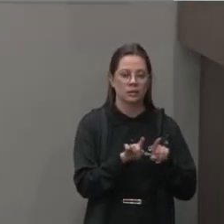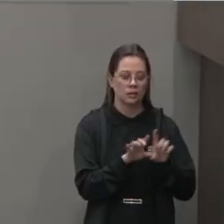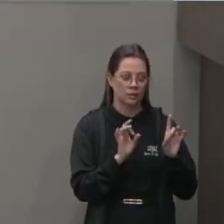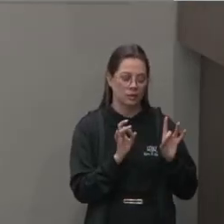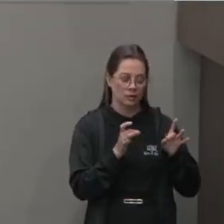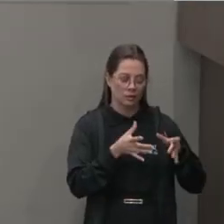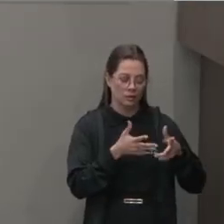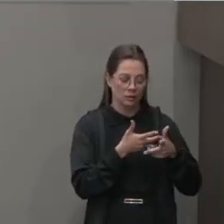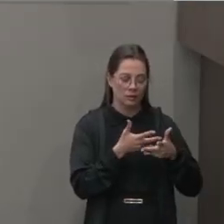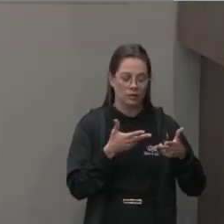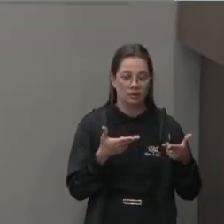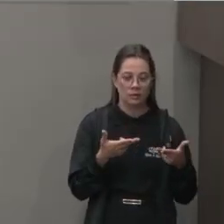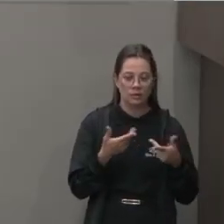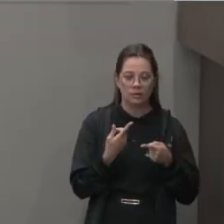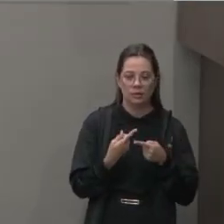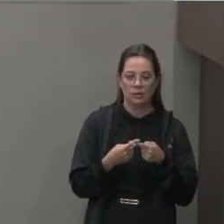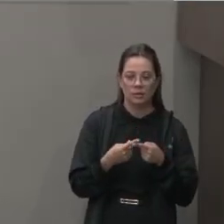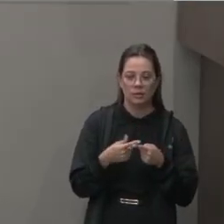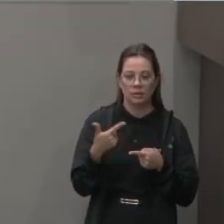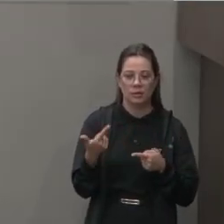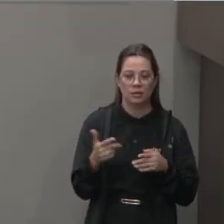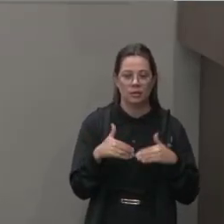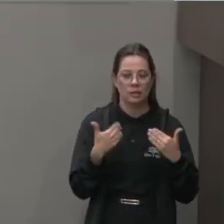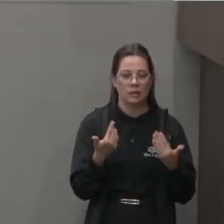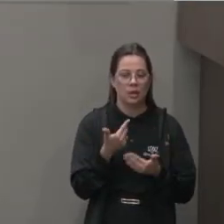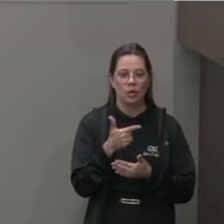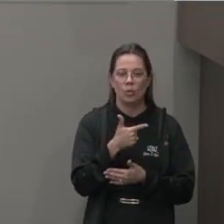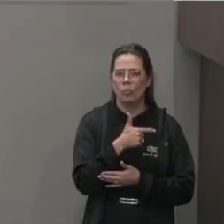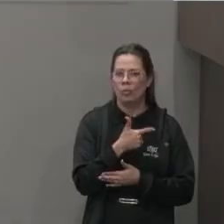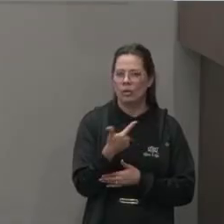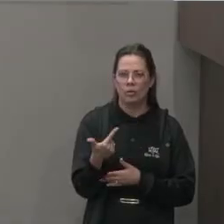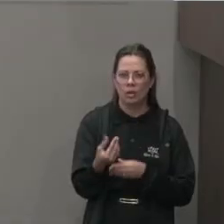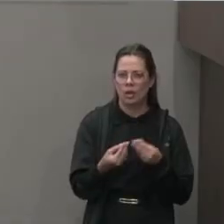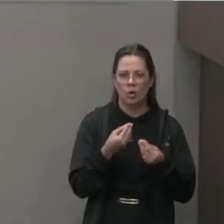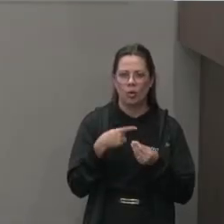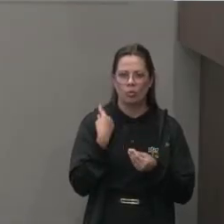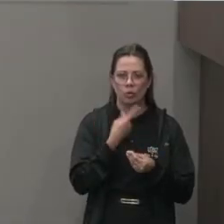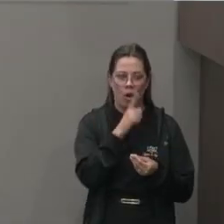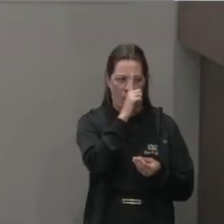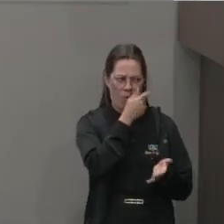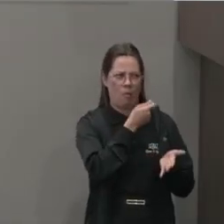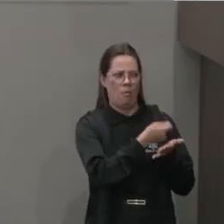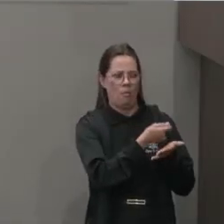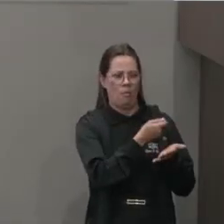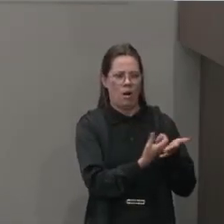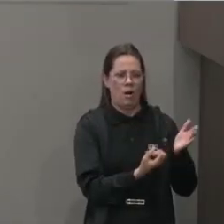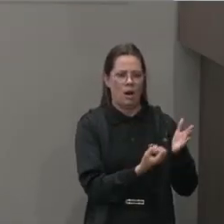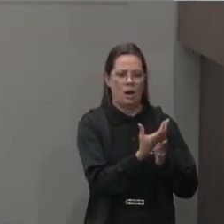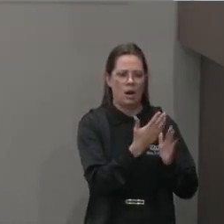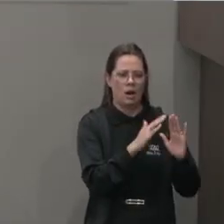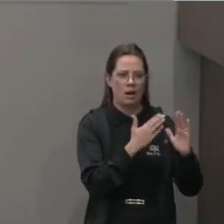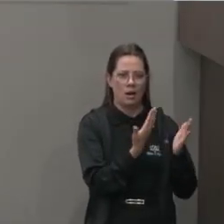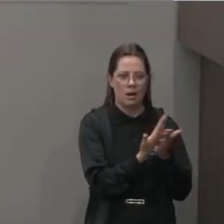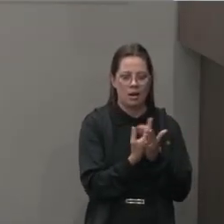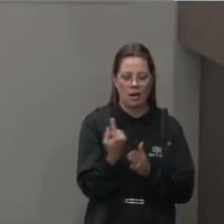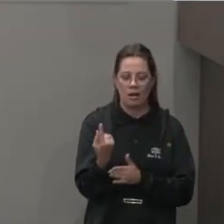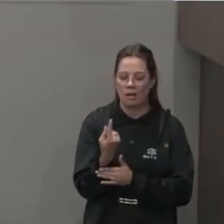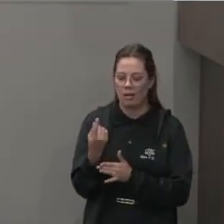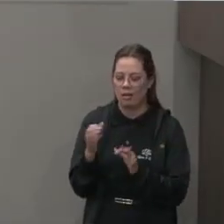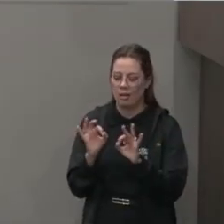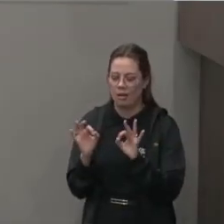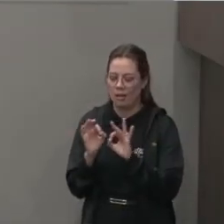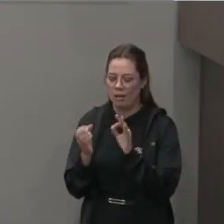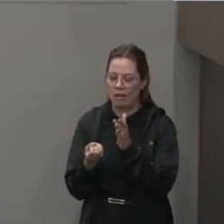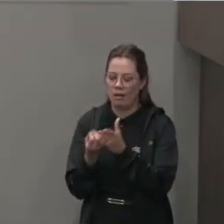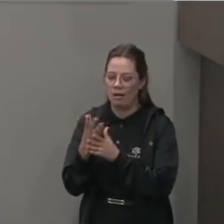projeto, então não tem porquê, né? Não tem porquê nós obrigar ele a construir uma escola e ficar a escola lá sozinha e não faz um loteamento.